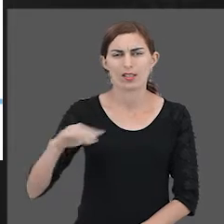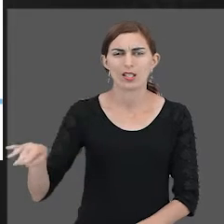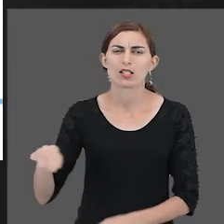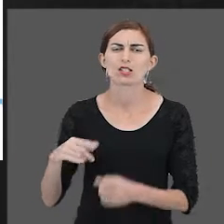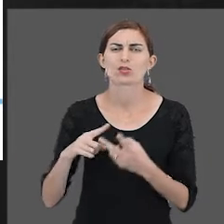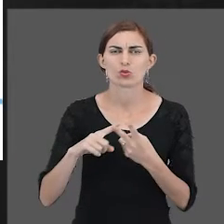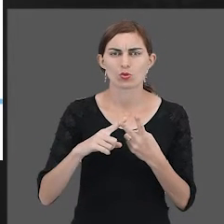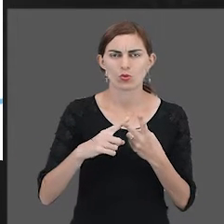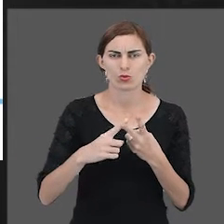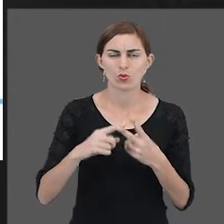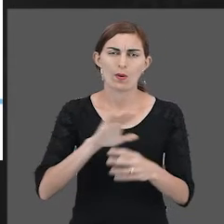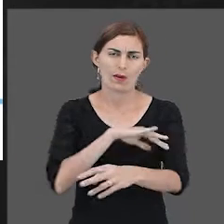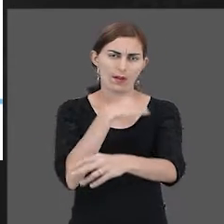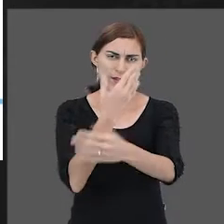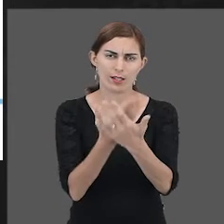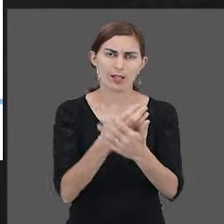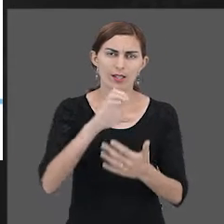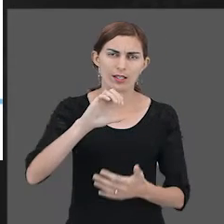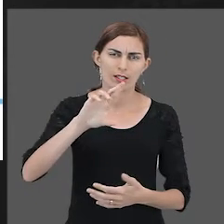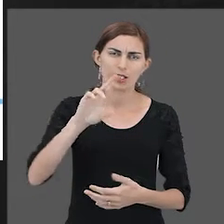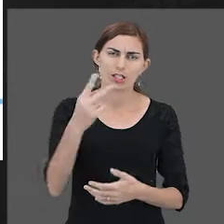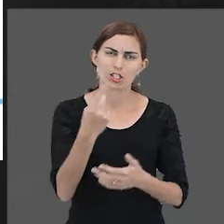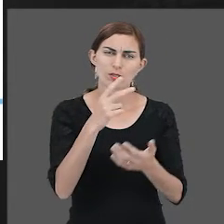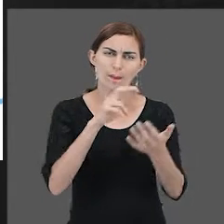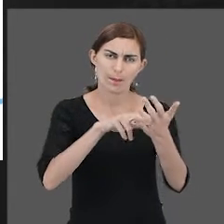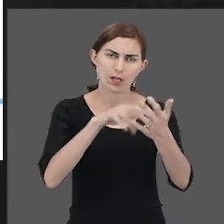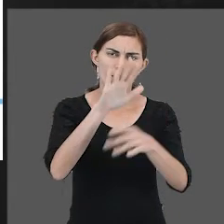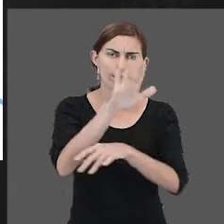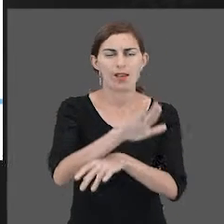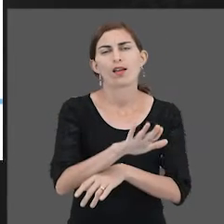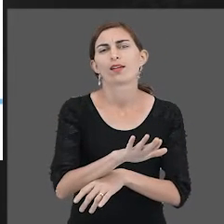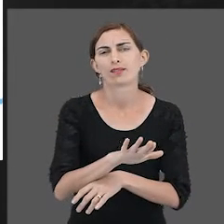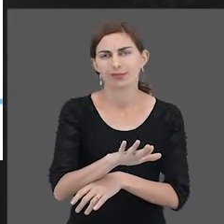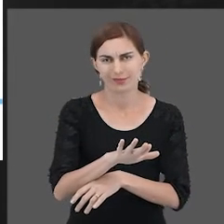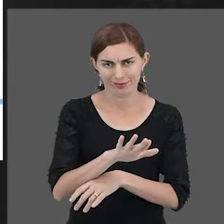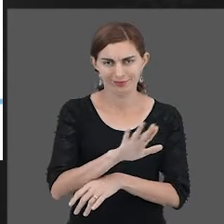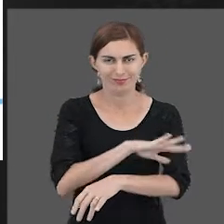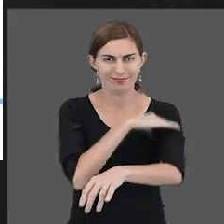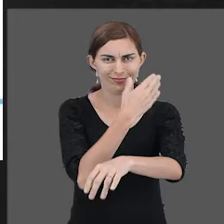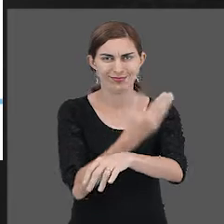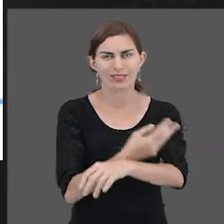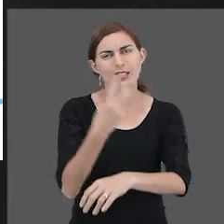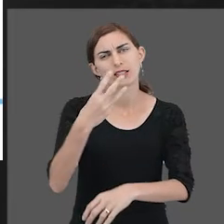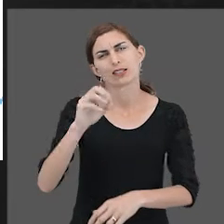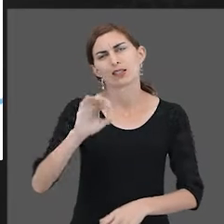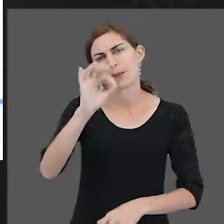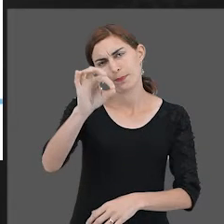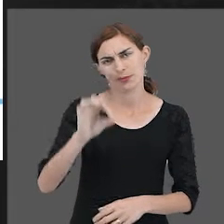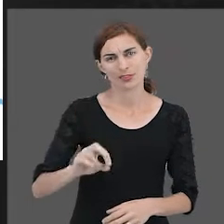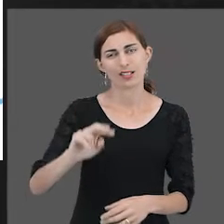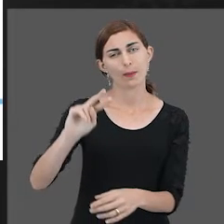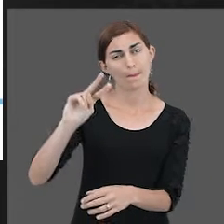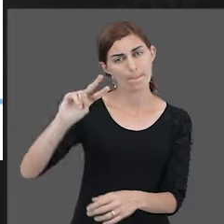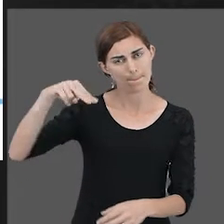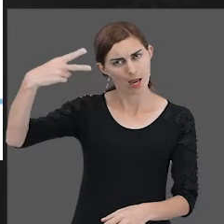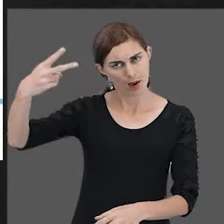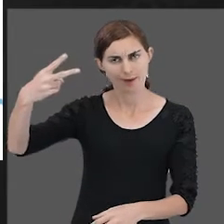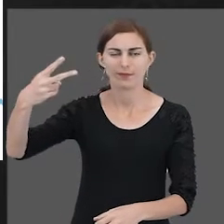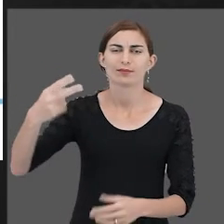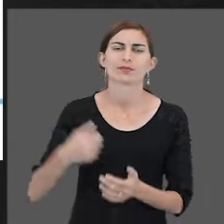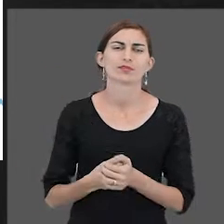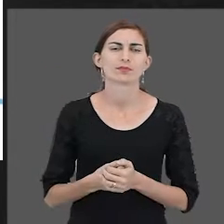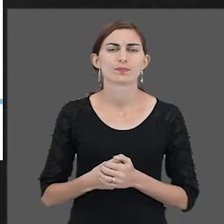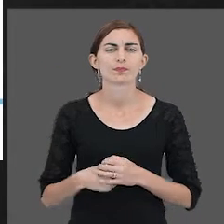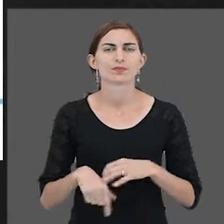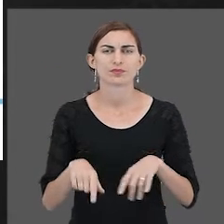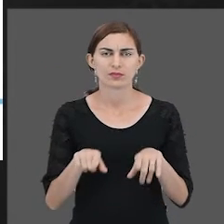Creche pública em tempo parcial, no caso a creche pública em tempo integral, recebe 30% a mais do que uma em tempo